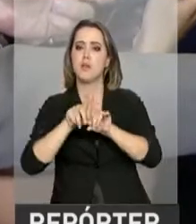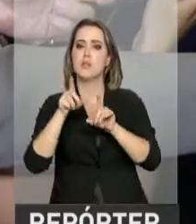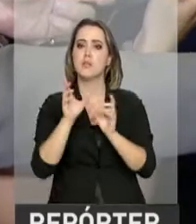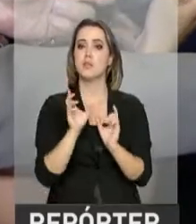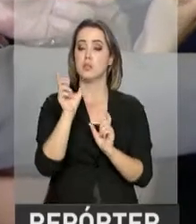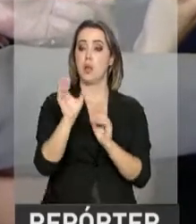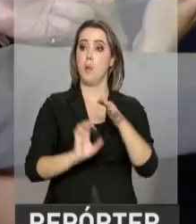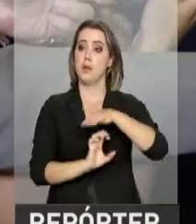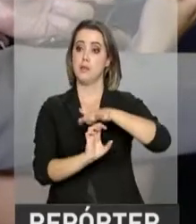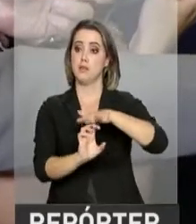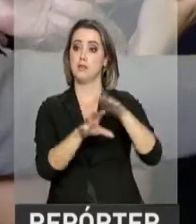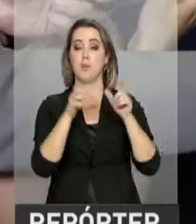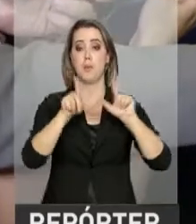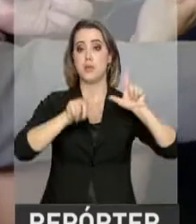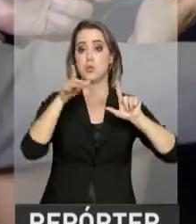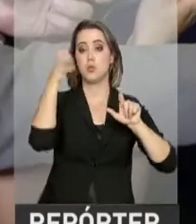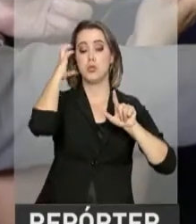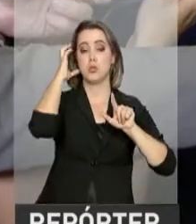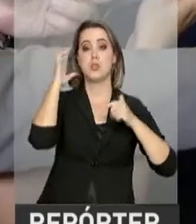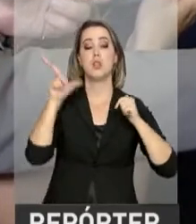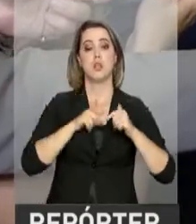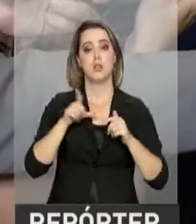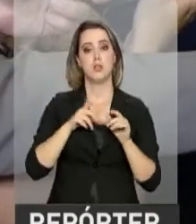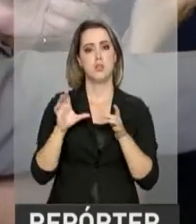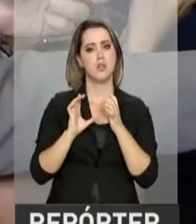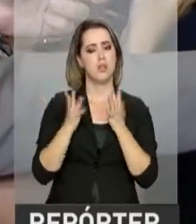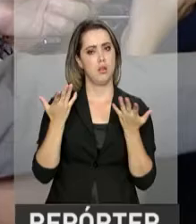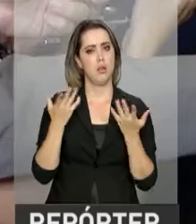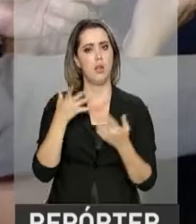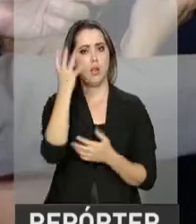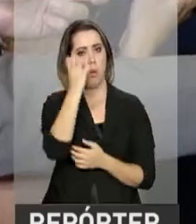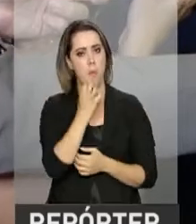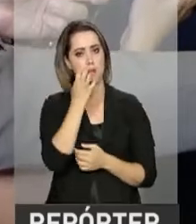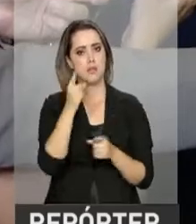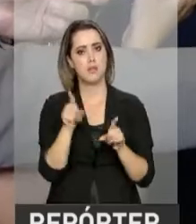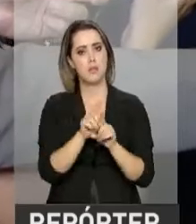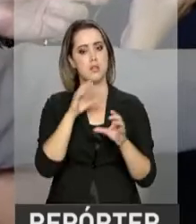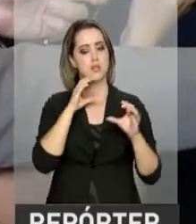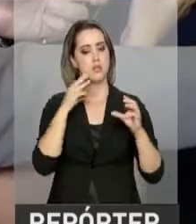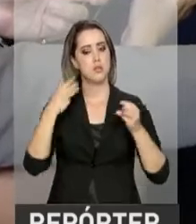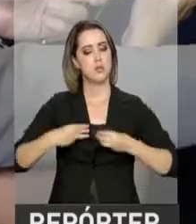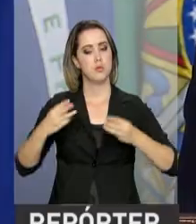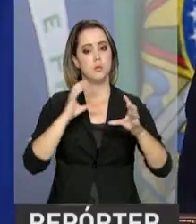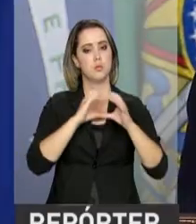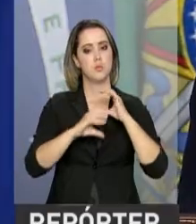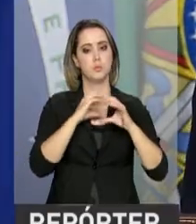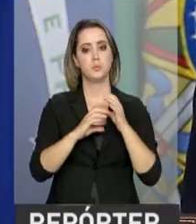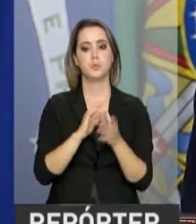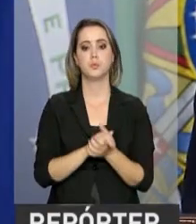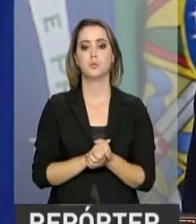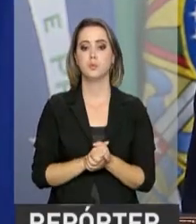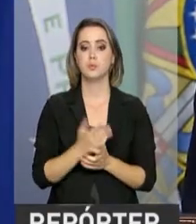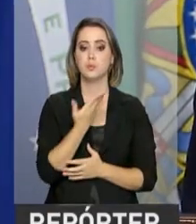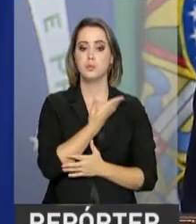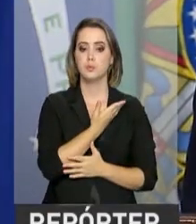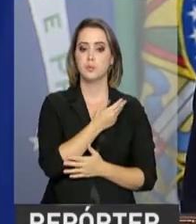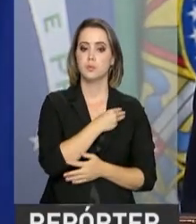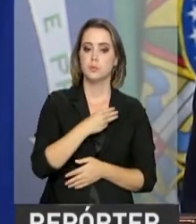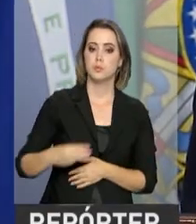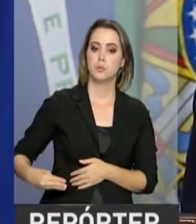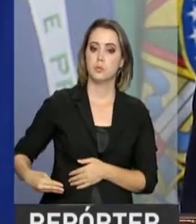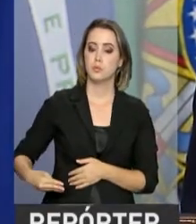uma celeridade na sua relação com o Ministério das Comunicações, extraordinário. O presidente Michel